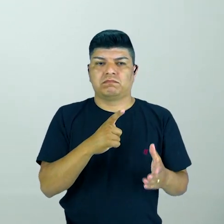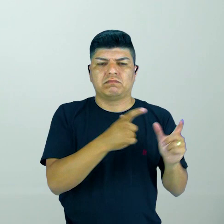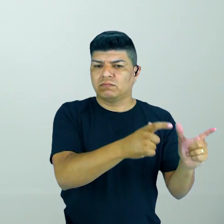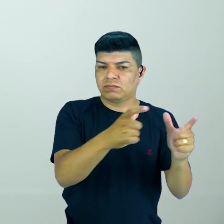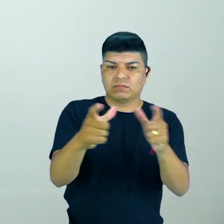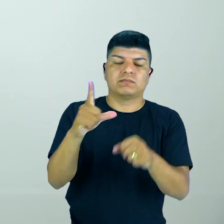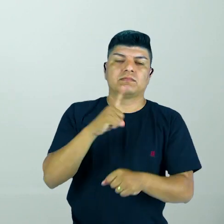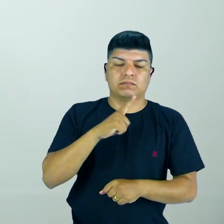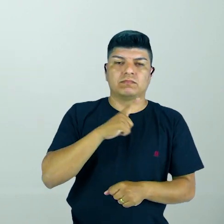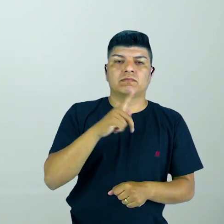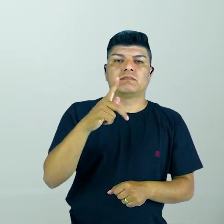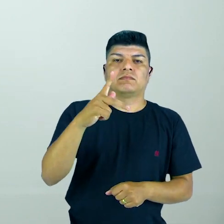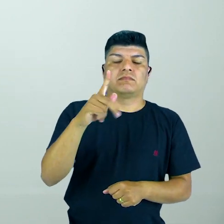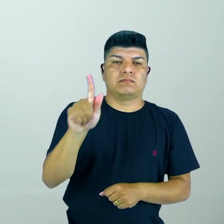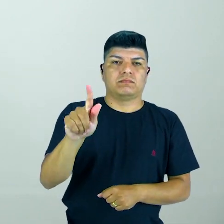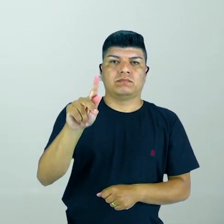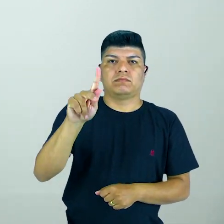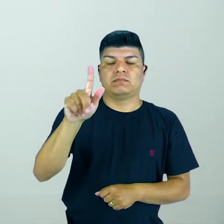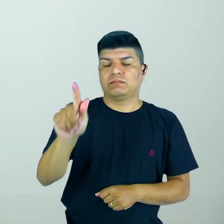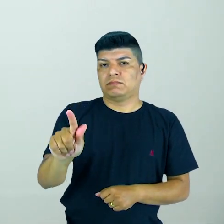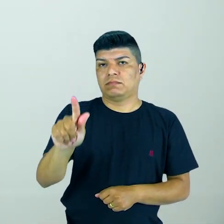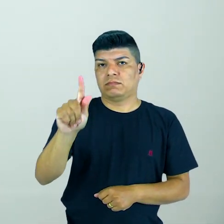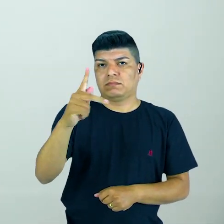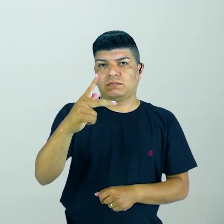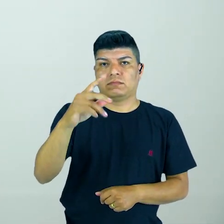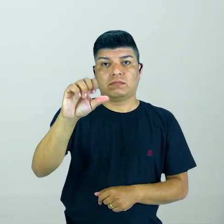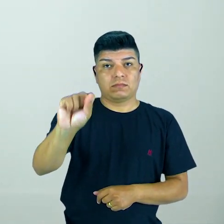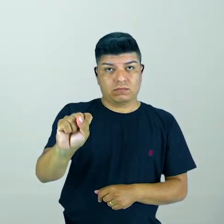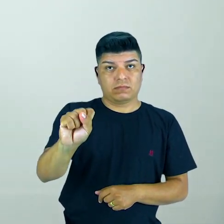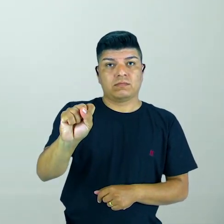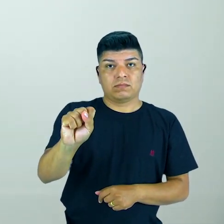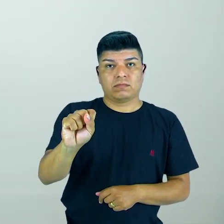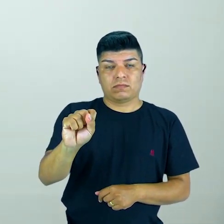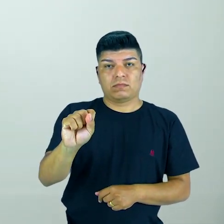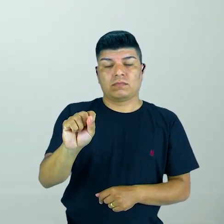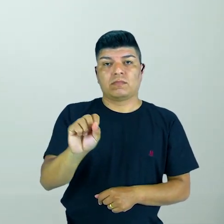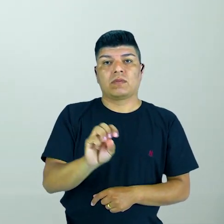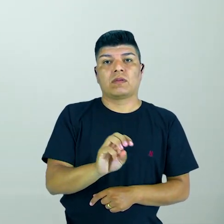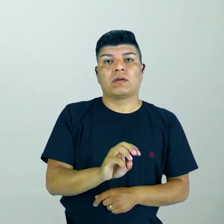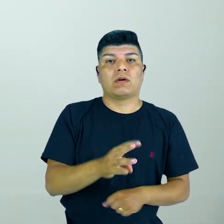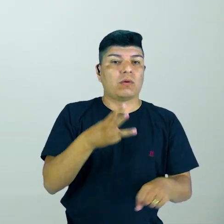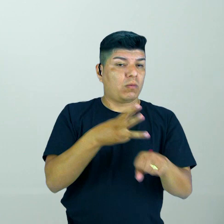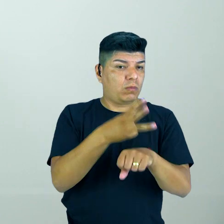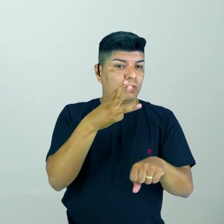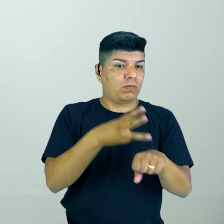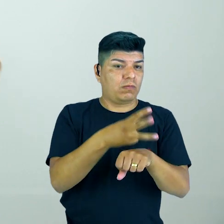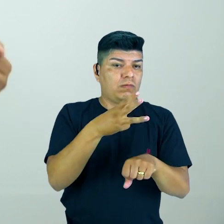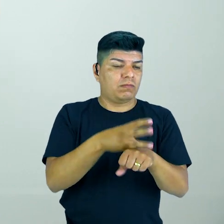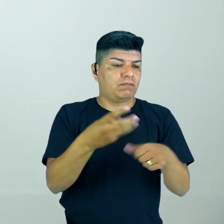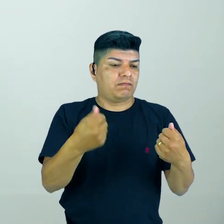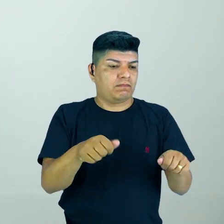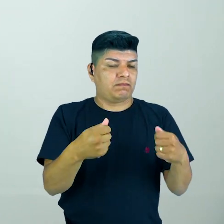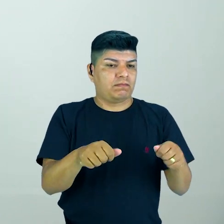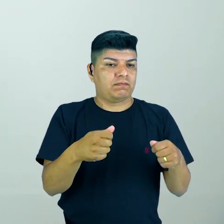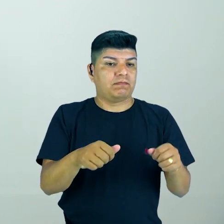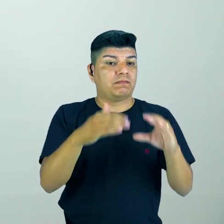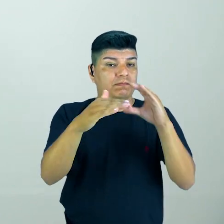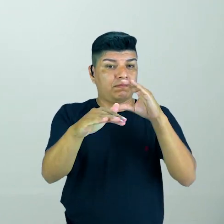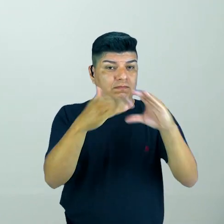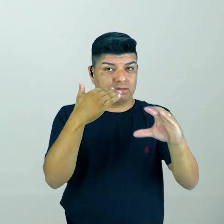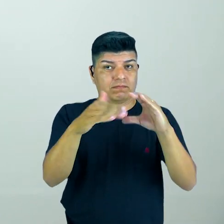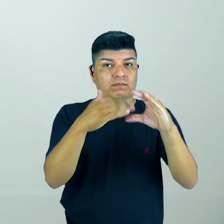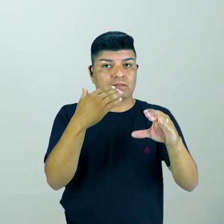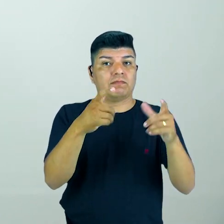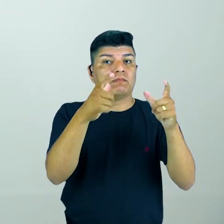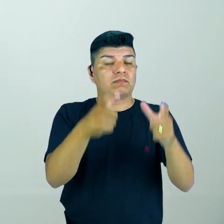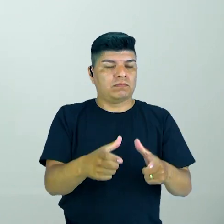local, tá? O WhatsApp, por exemplo, você ao acessar, eu preciso ir a tal local, me manda o localizador. O localizador,